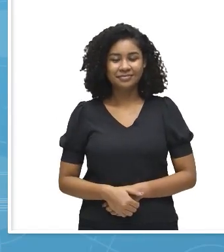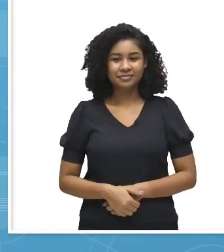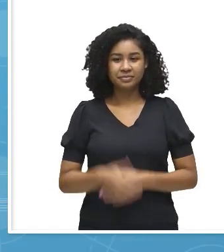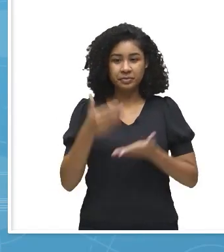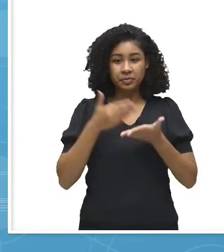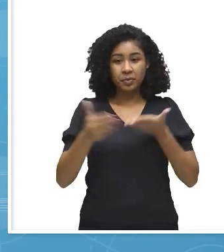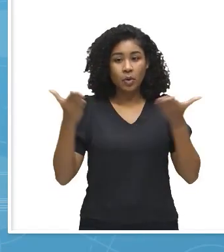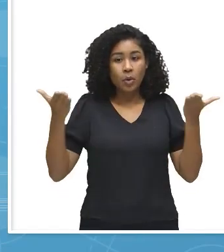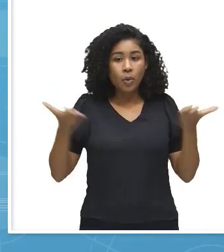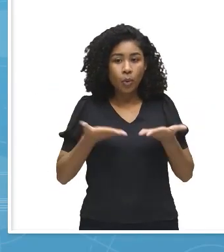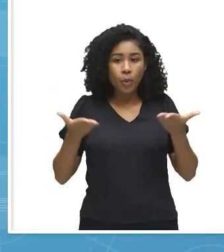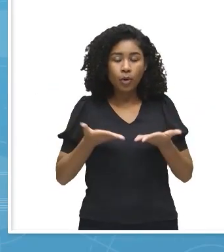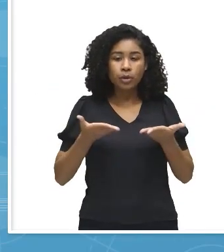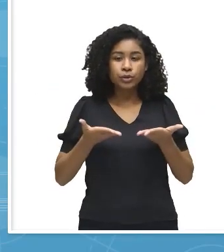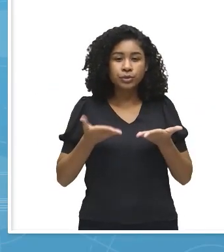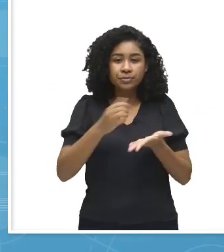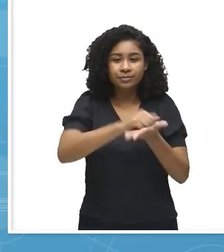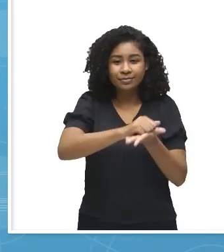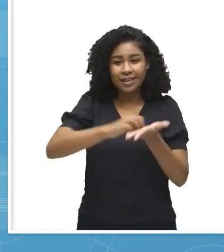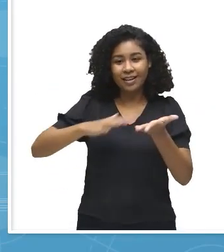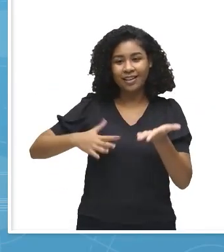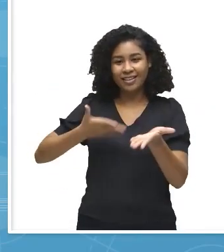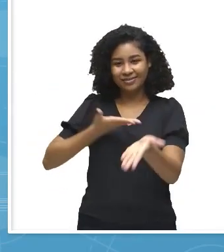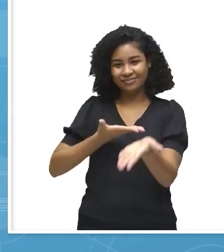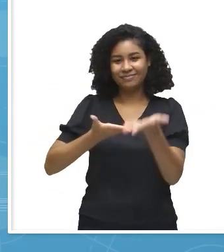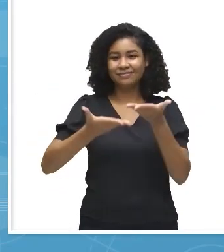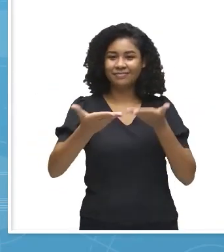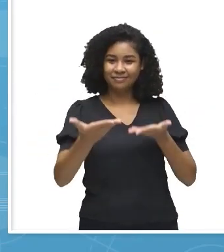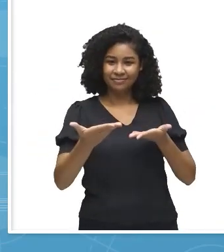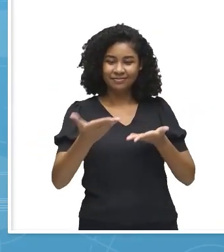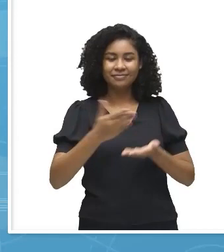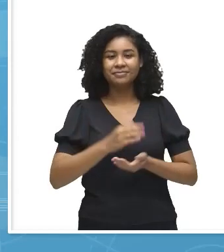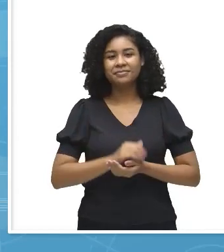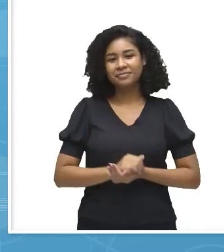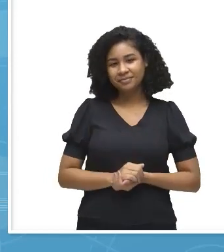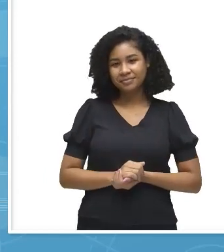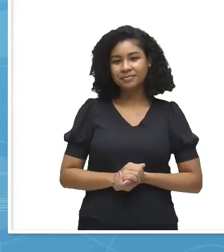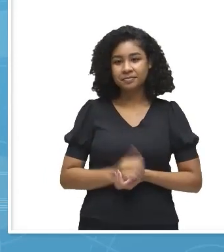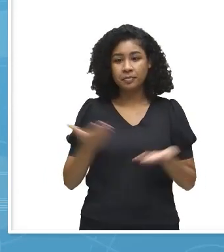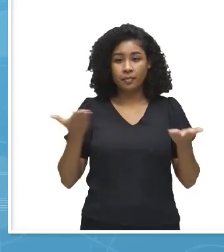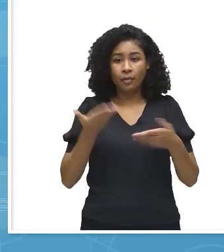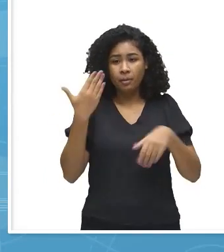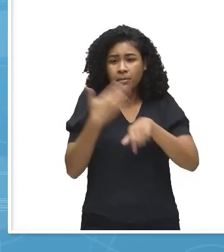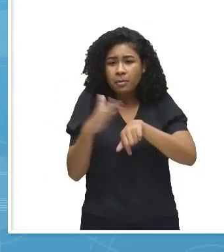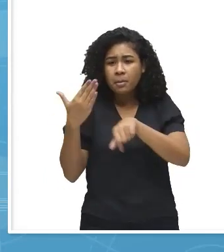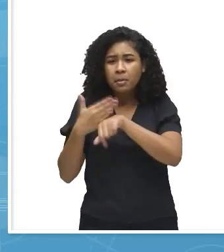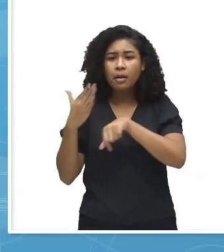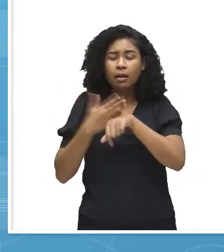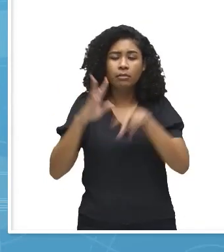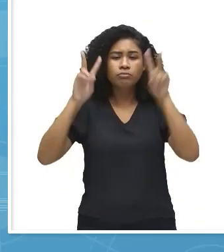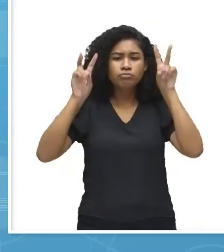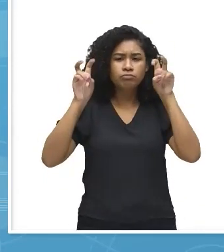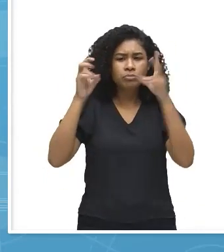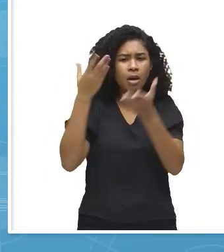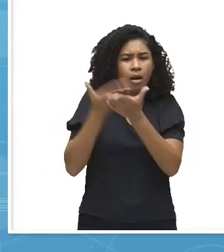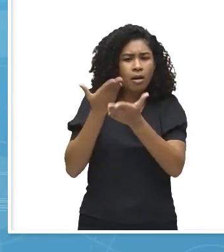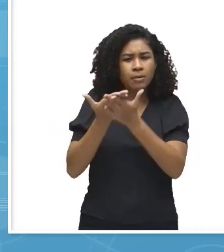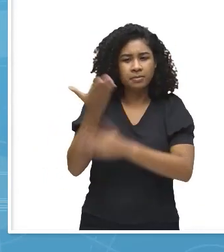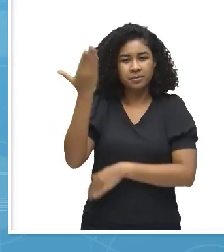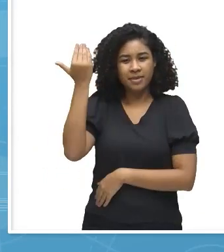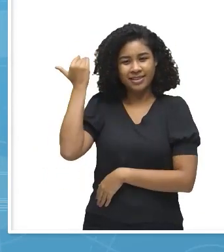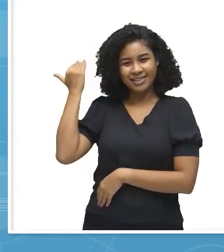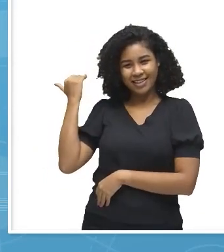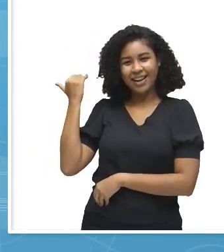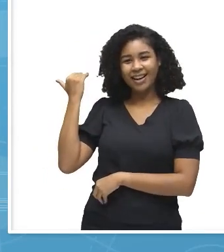hoje ao nosso praticando, então nós vamos colocar aí em prática, né, os conteúdos que a gente viu na última aula